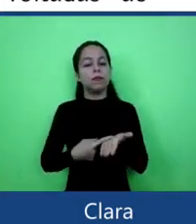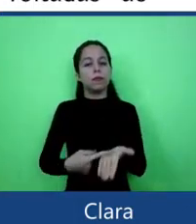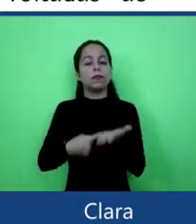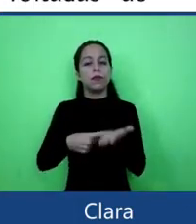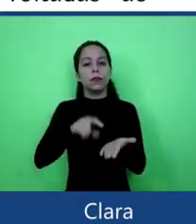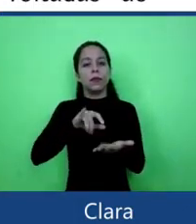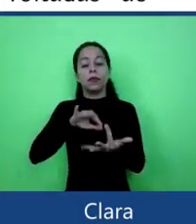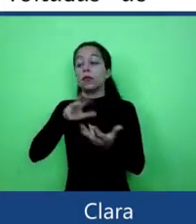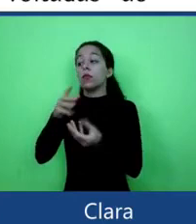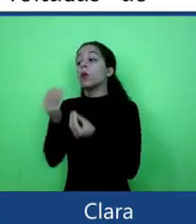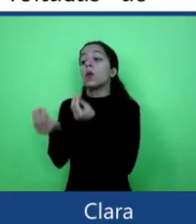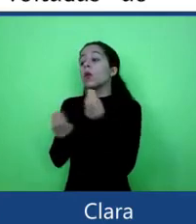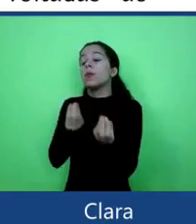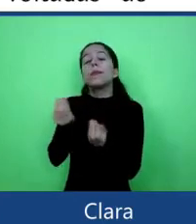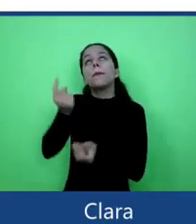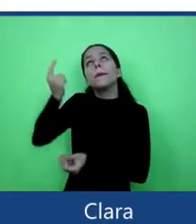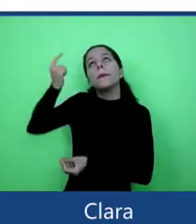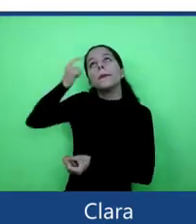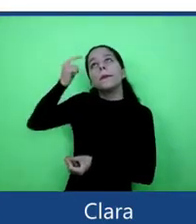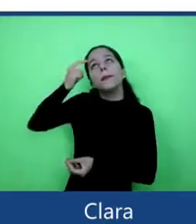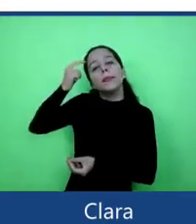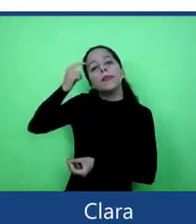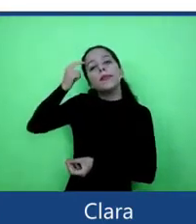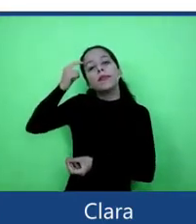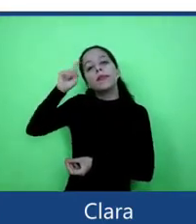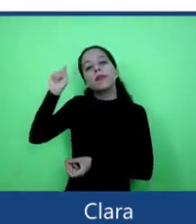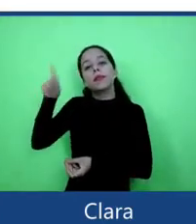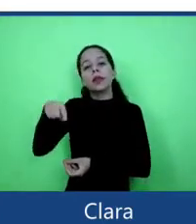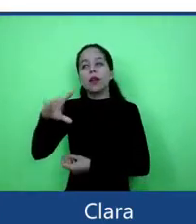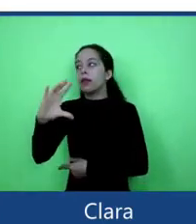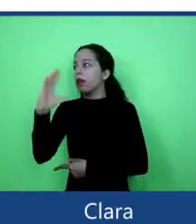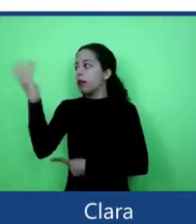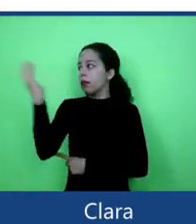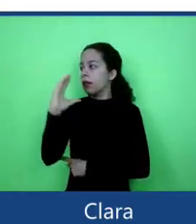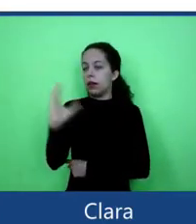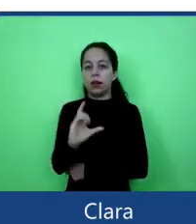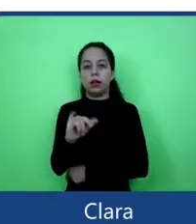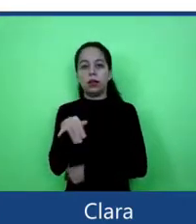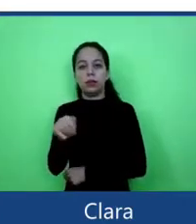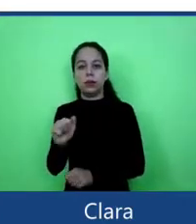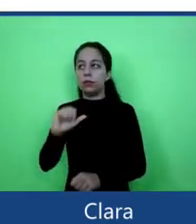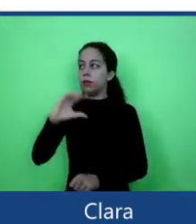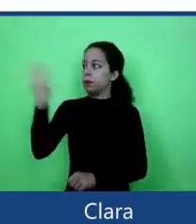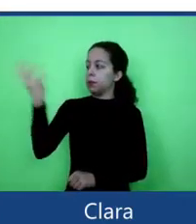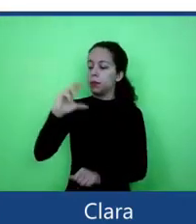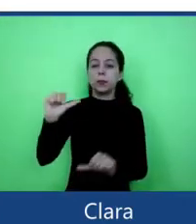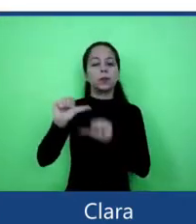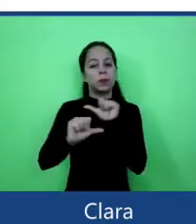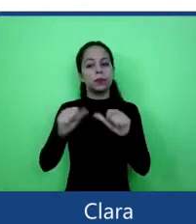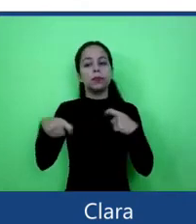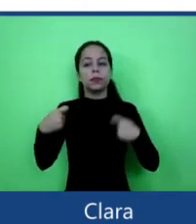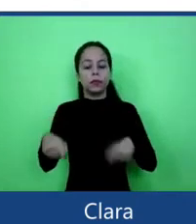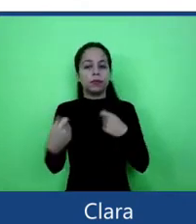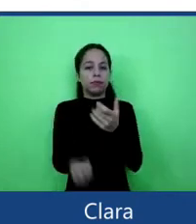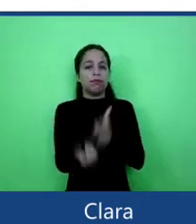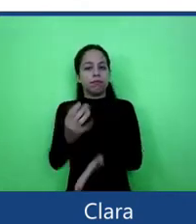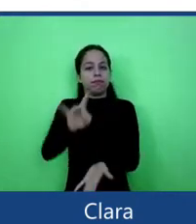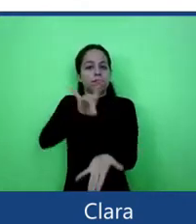questões relativas às mudanças climáticas sejam de fato implementados e, no caso,